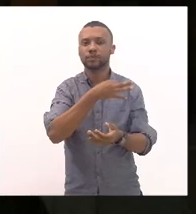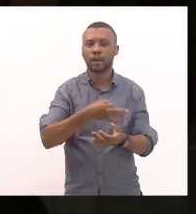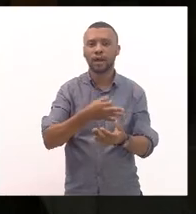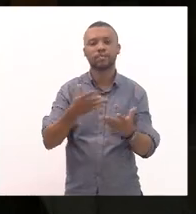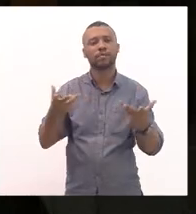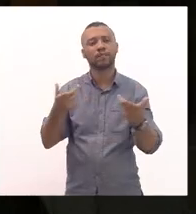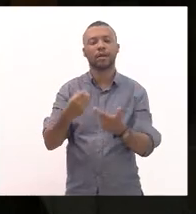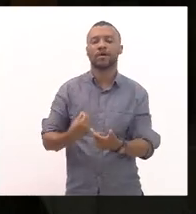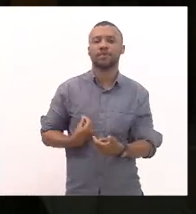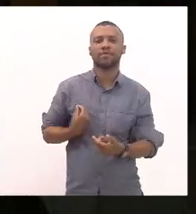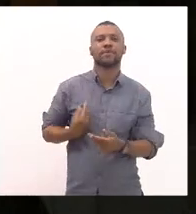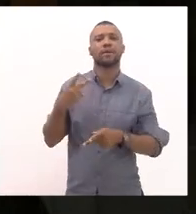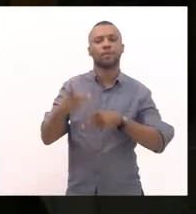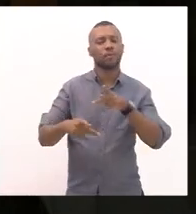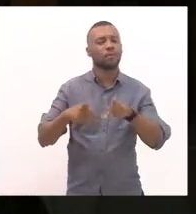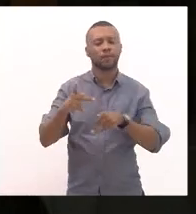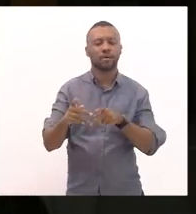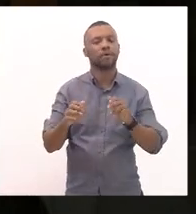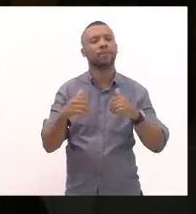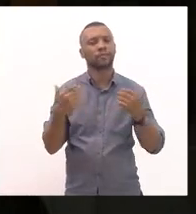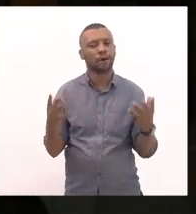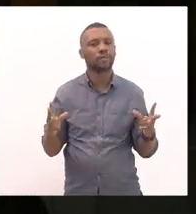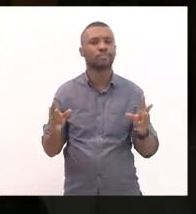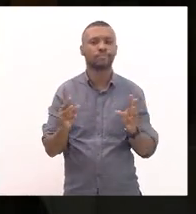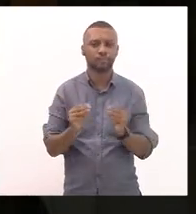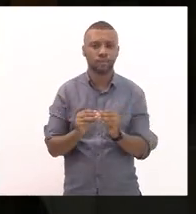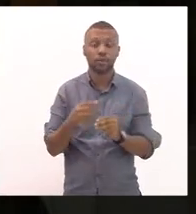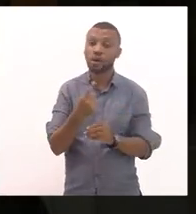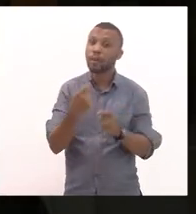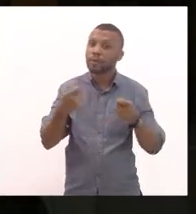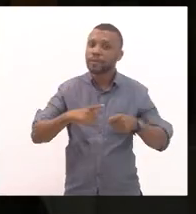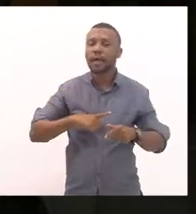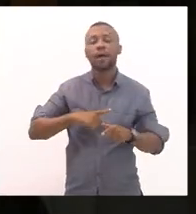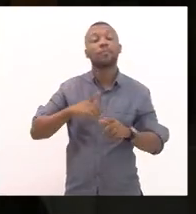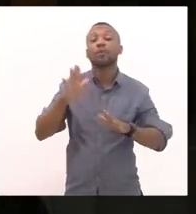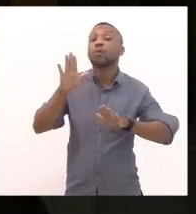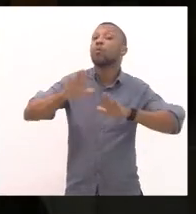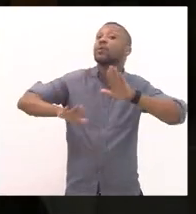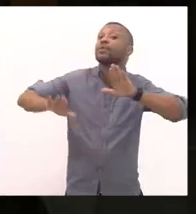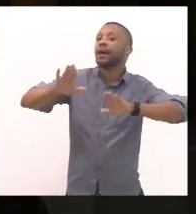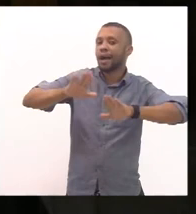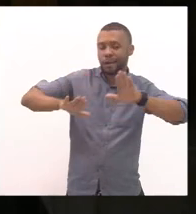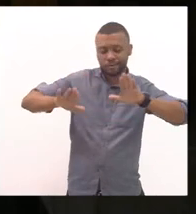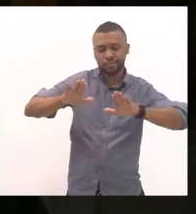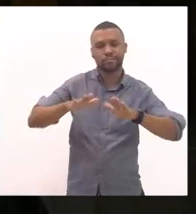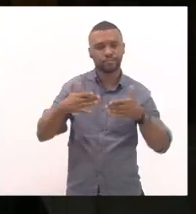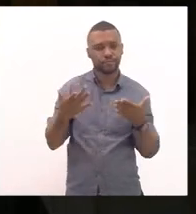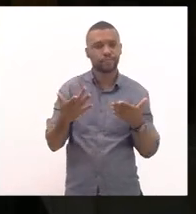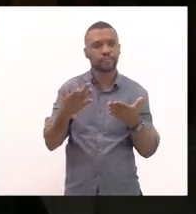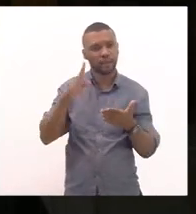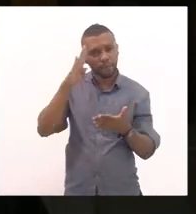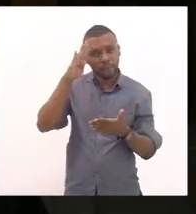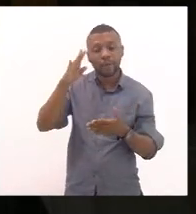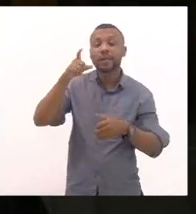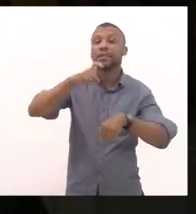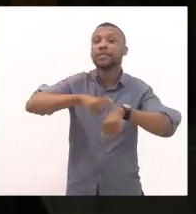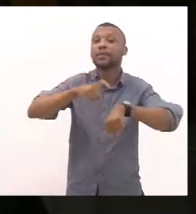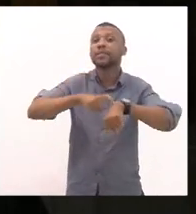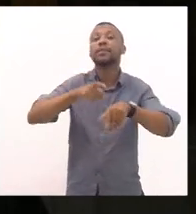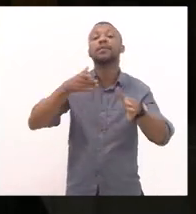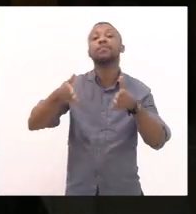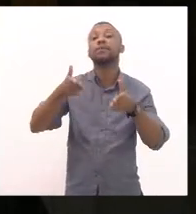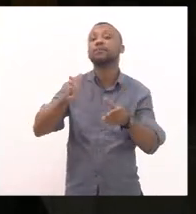de vida aquela população então nós temos que ter muita cautela sobretudo nesse período